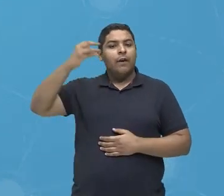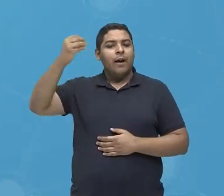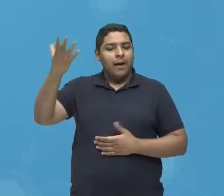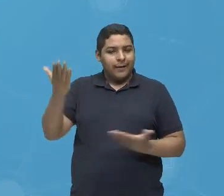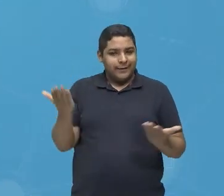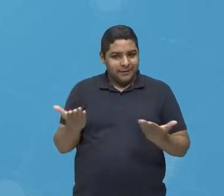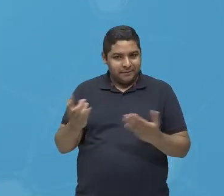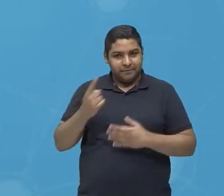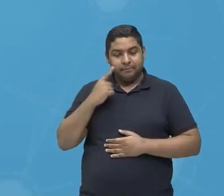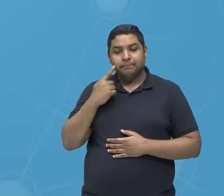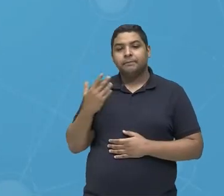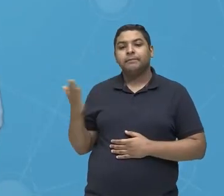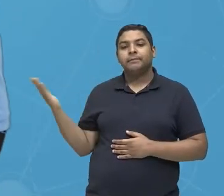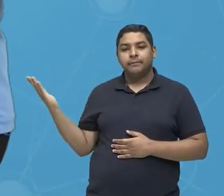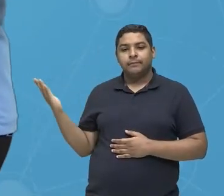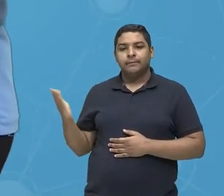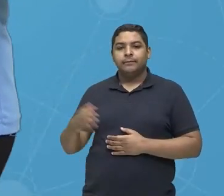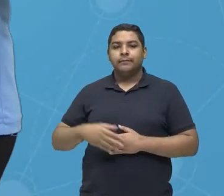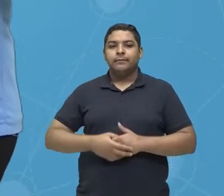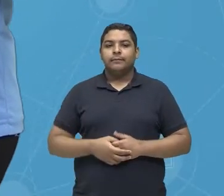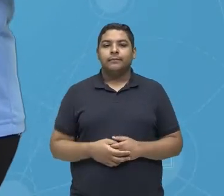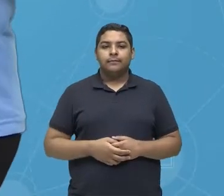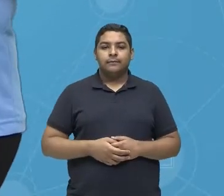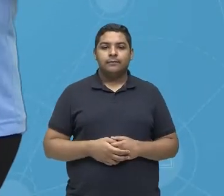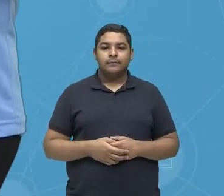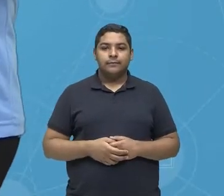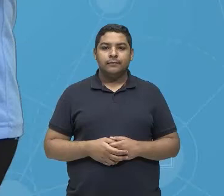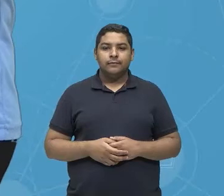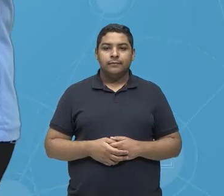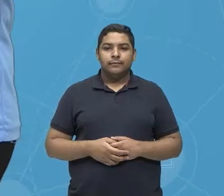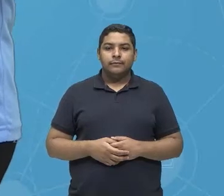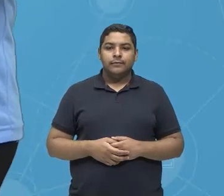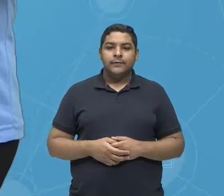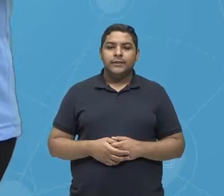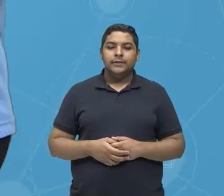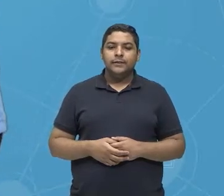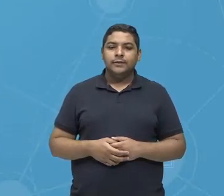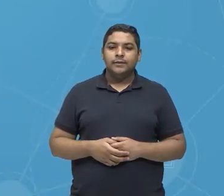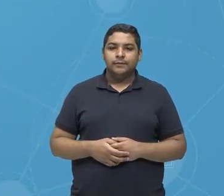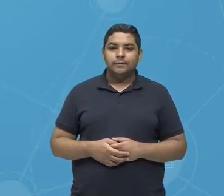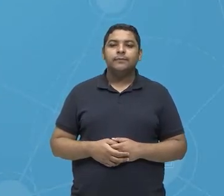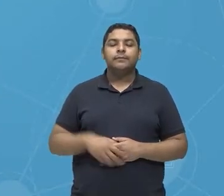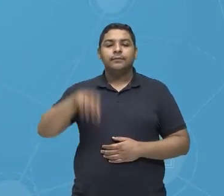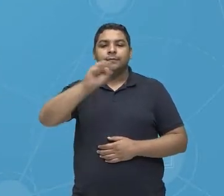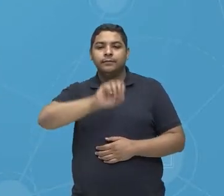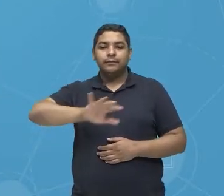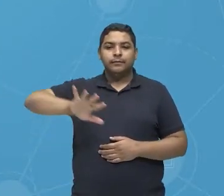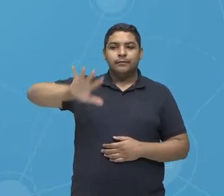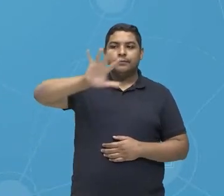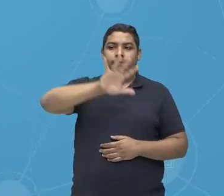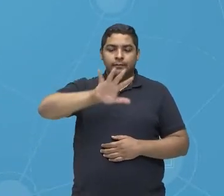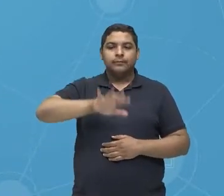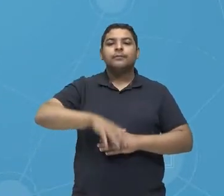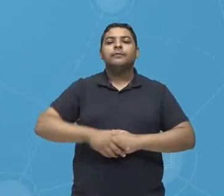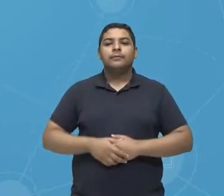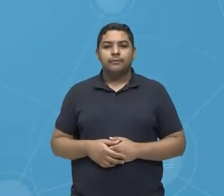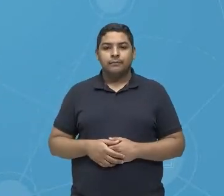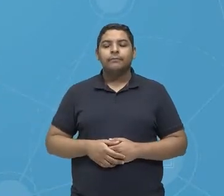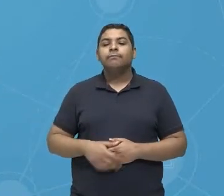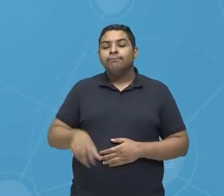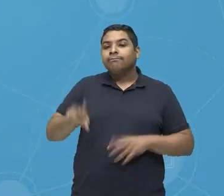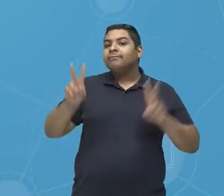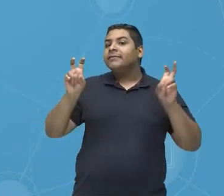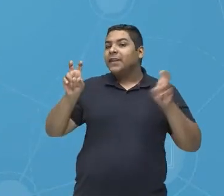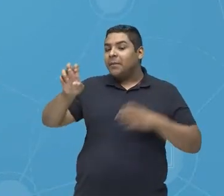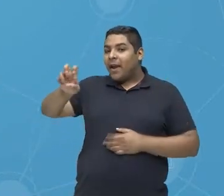E aí eu trouxe aqui para vocês algo que pela imagem vocês já devem estar... é sobre o